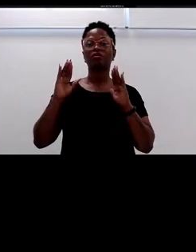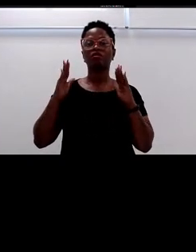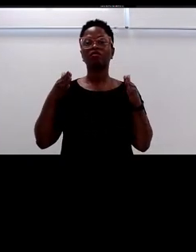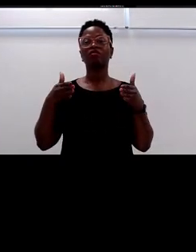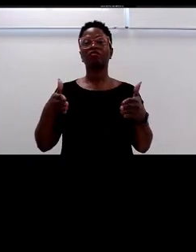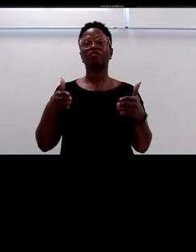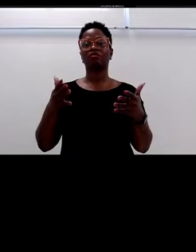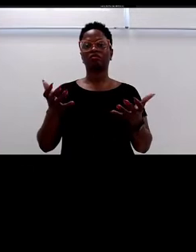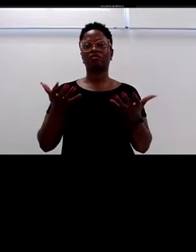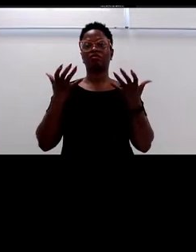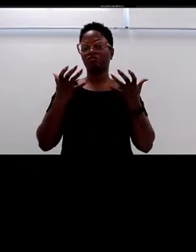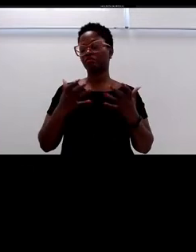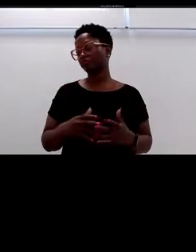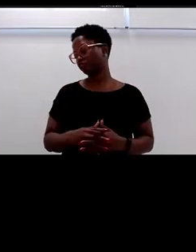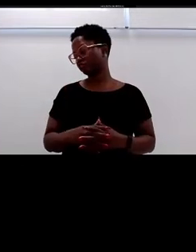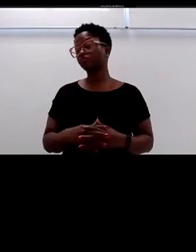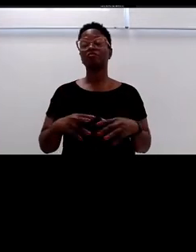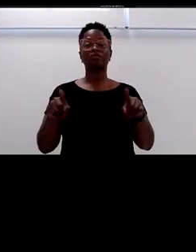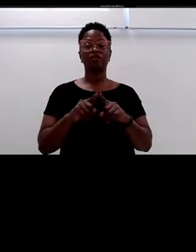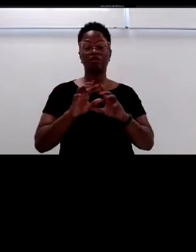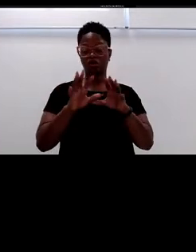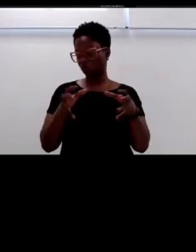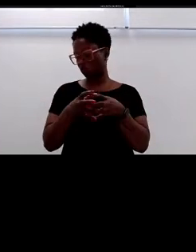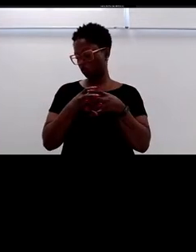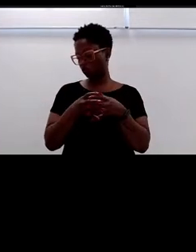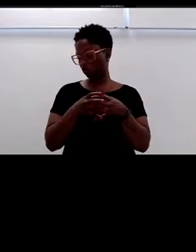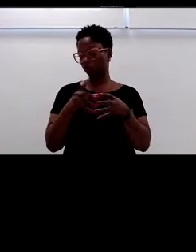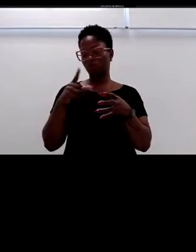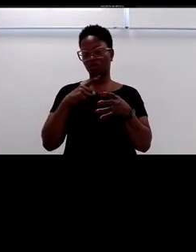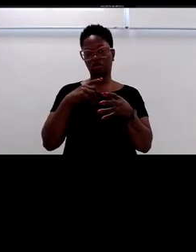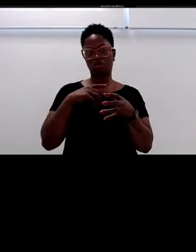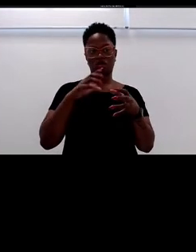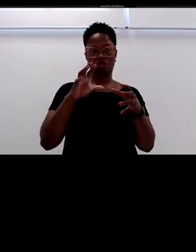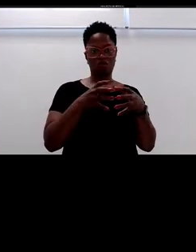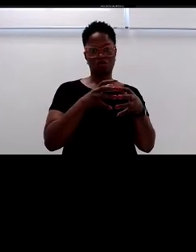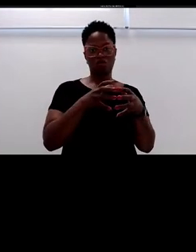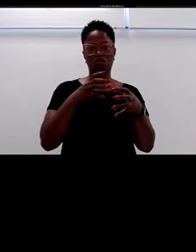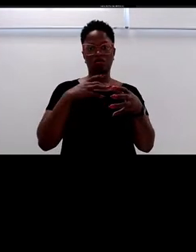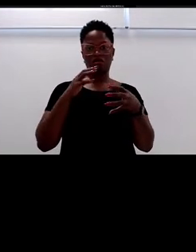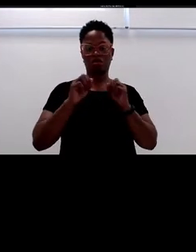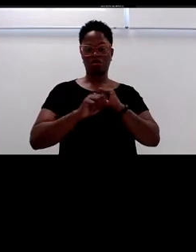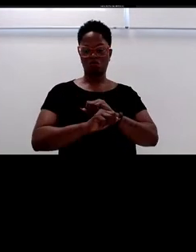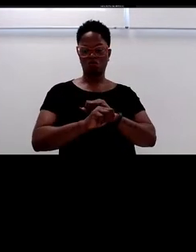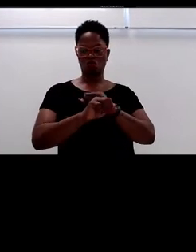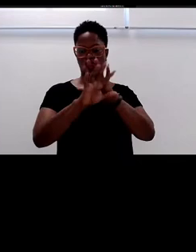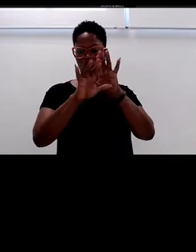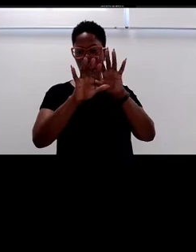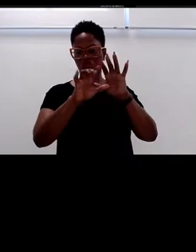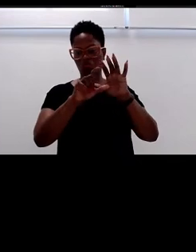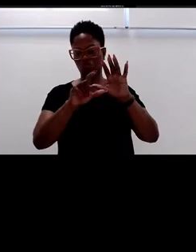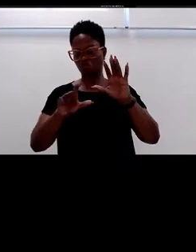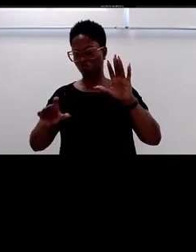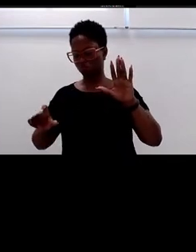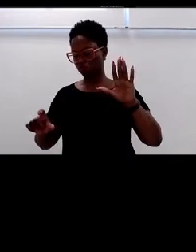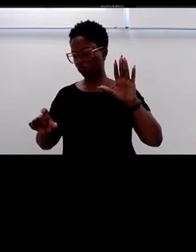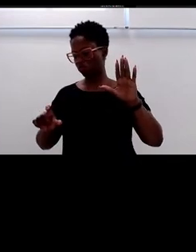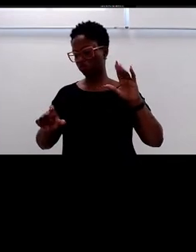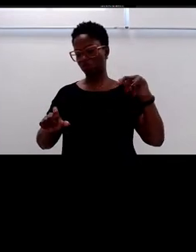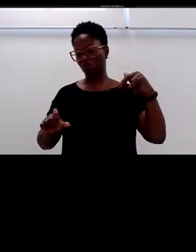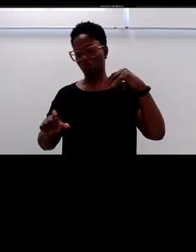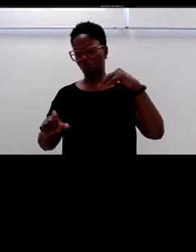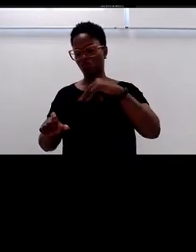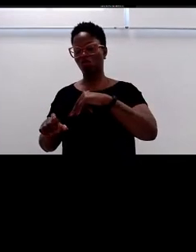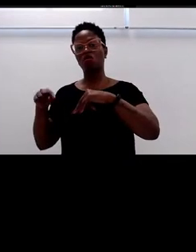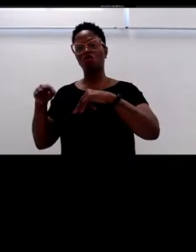De certa forma, esse grupo aqui tem uma diagonal que desce aqui em direção ao altar, e do outro lado esse movimento também